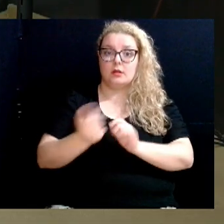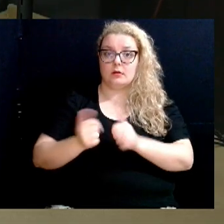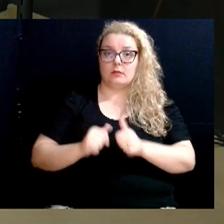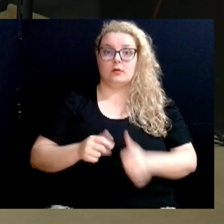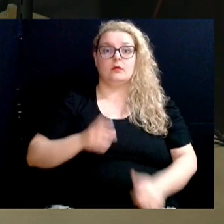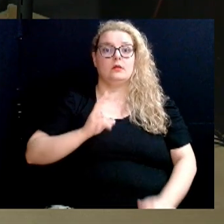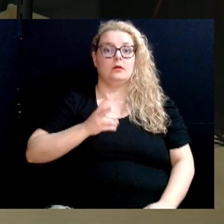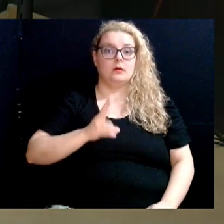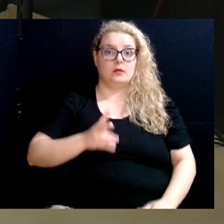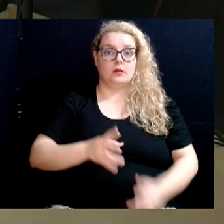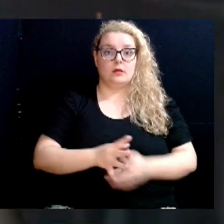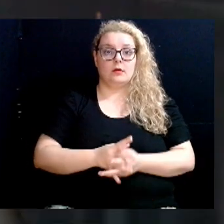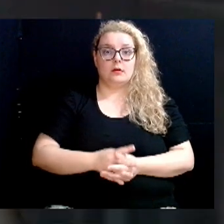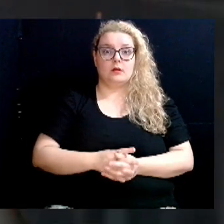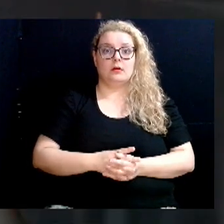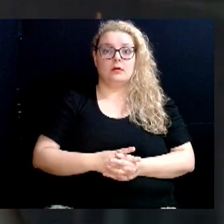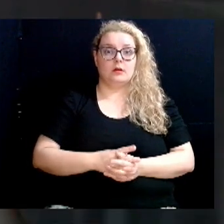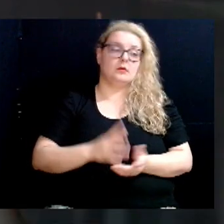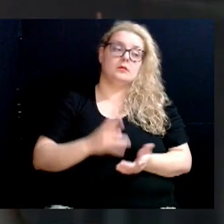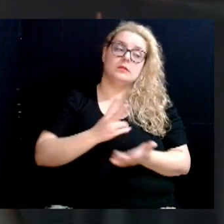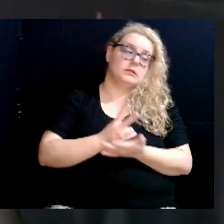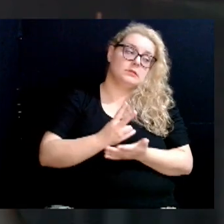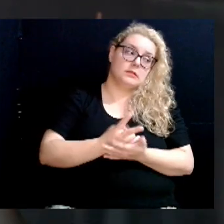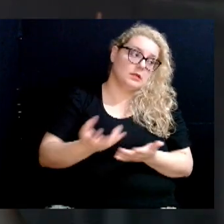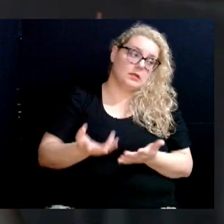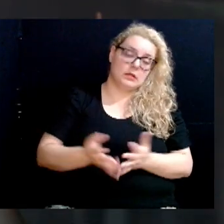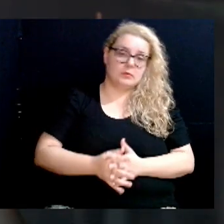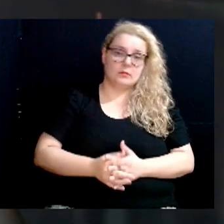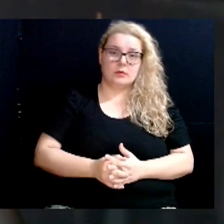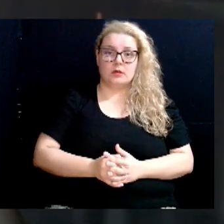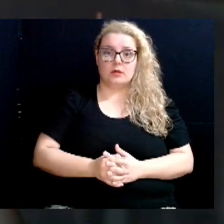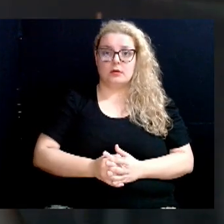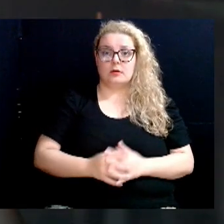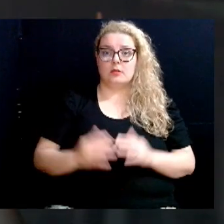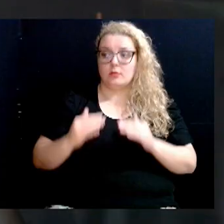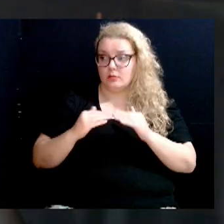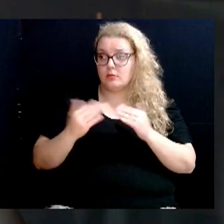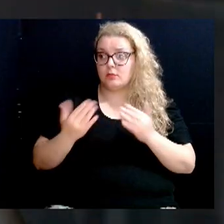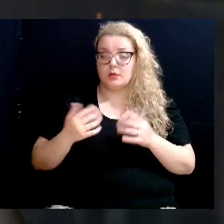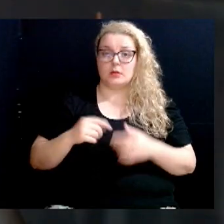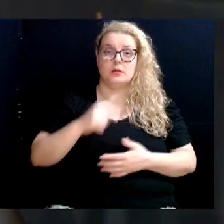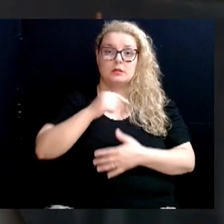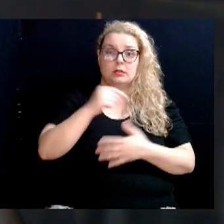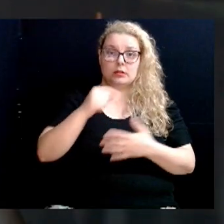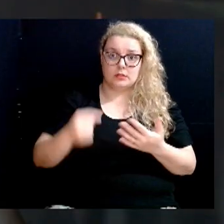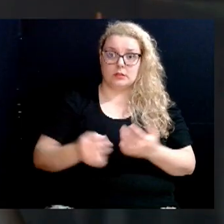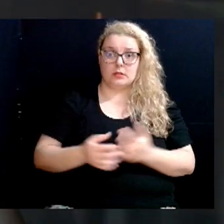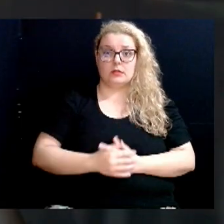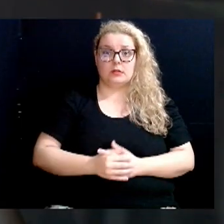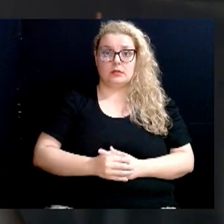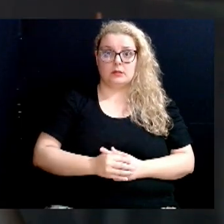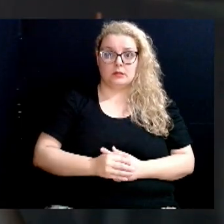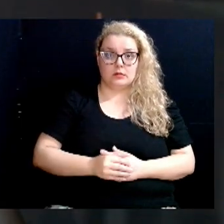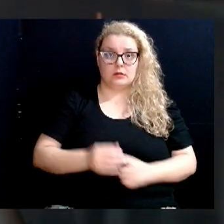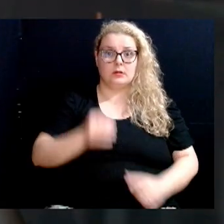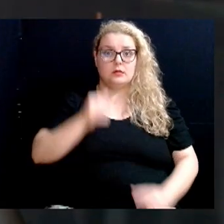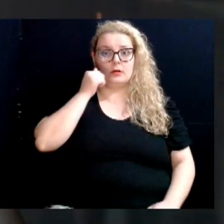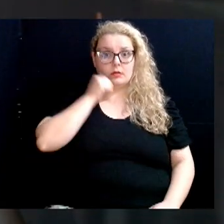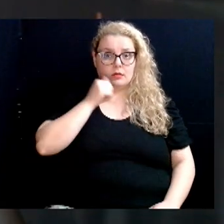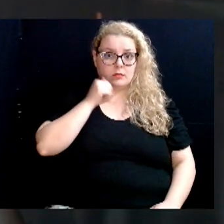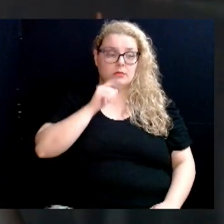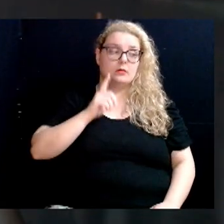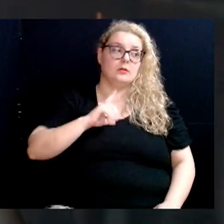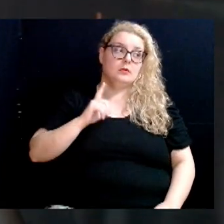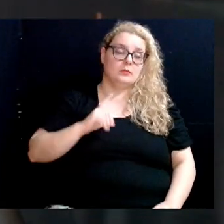tempo. Tá sempre, né? Então eu acho que concordo com você que nesse aspecto as mulheres ainda possuem ali